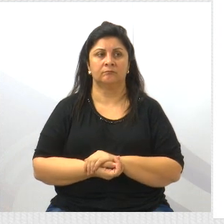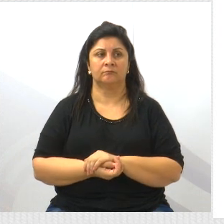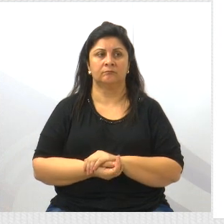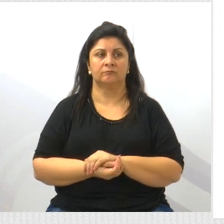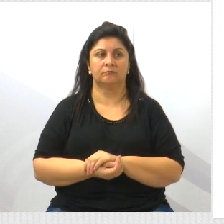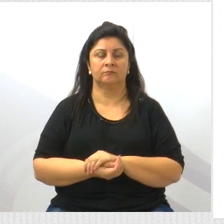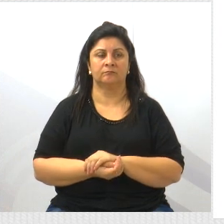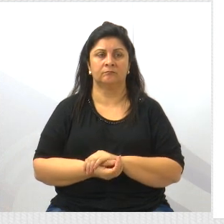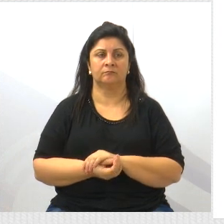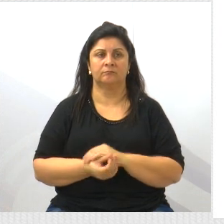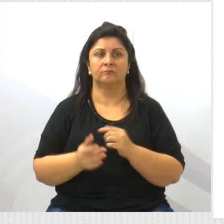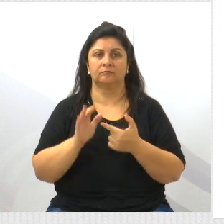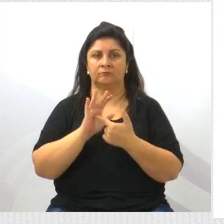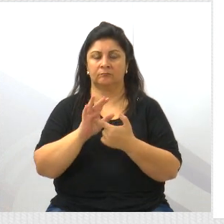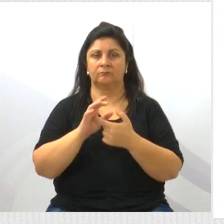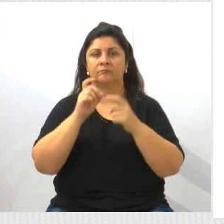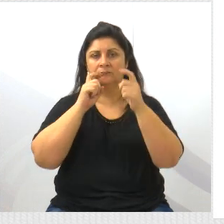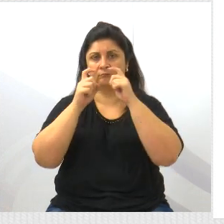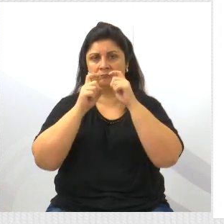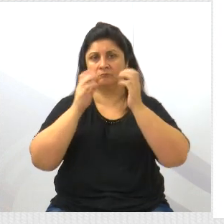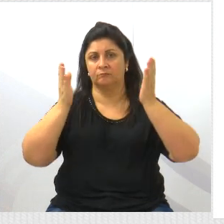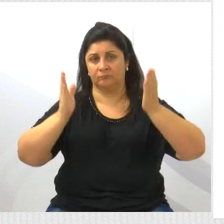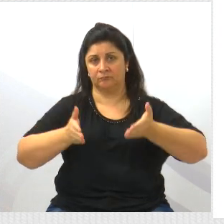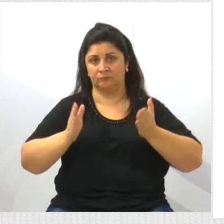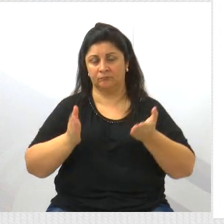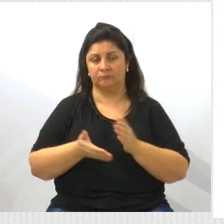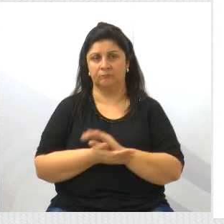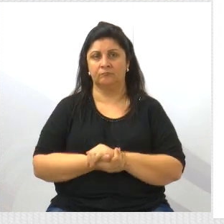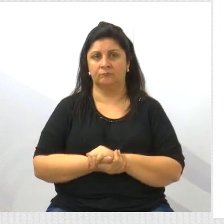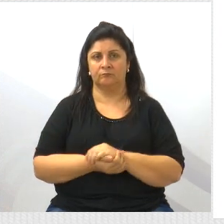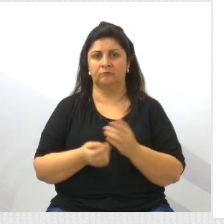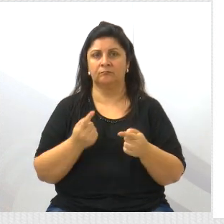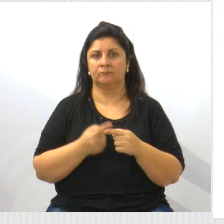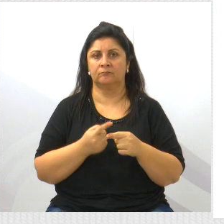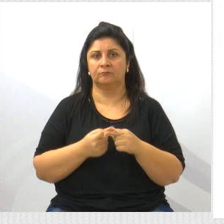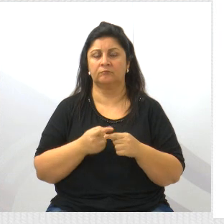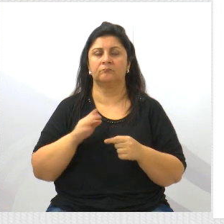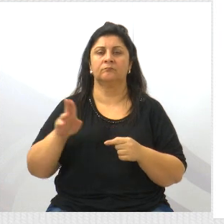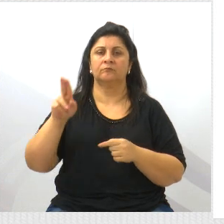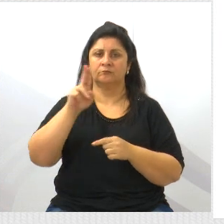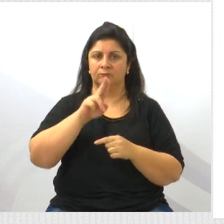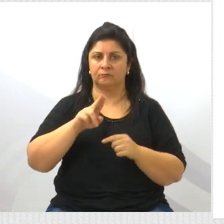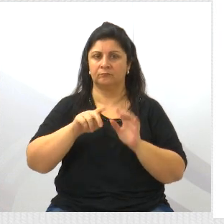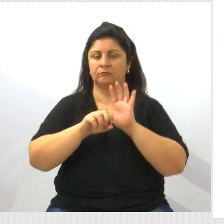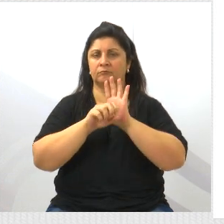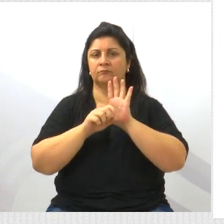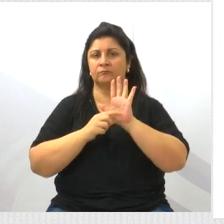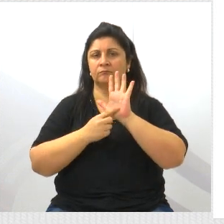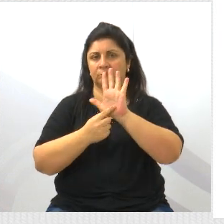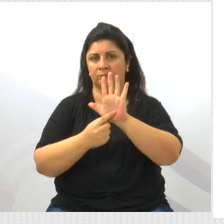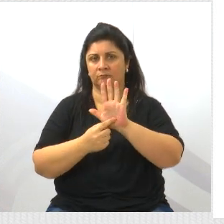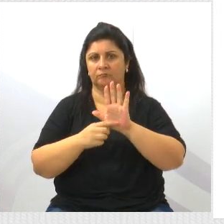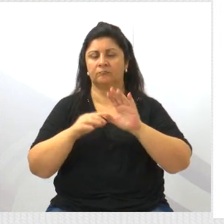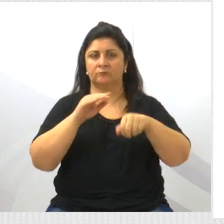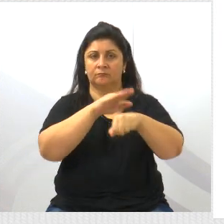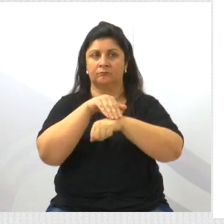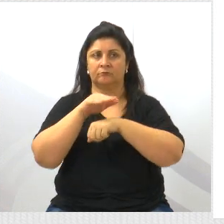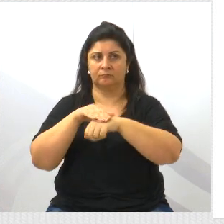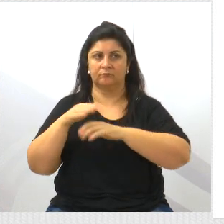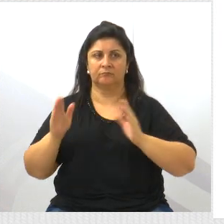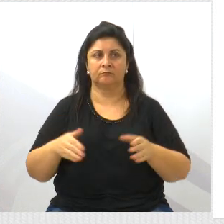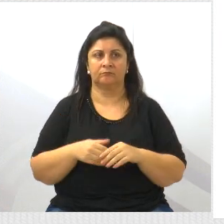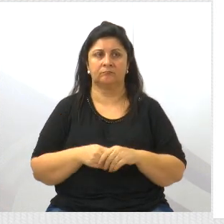Ali eu coloquei a audiência pública de hoje, porque foi essa apresentação que a gente usou para chamar toda a população para hoje. E